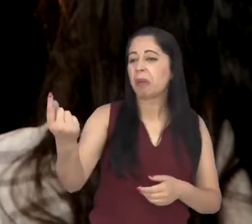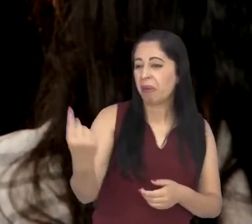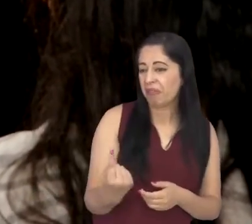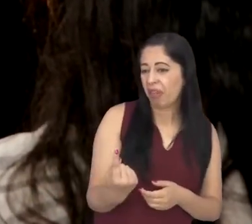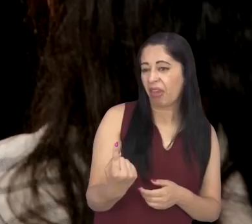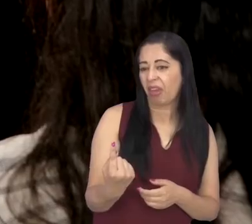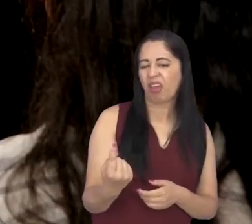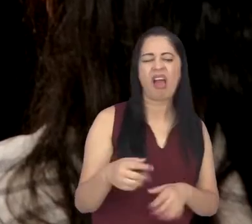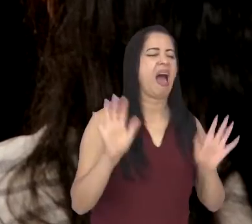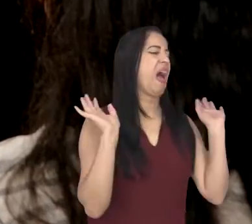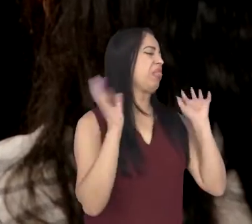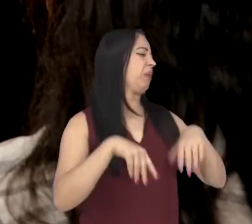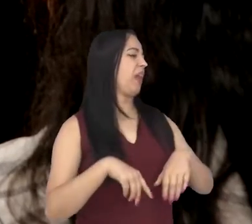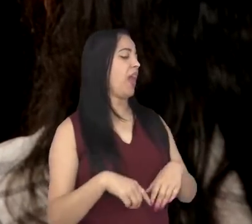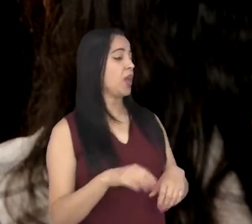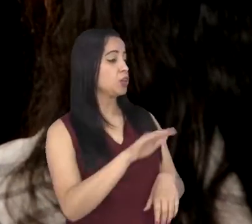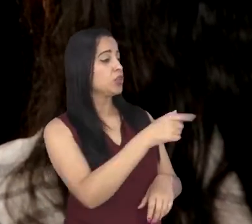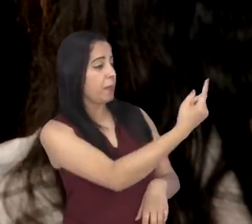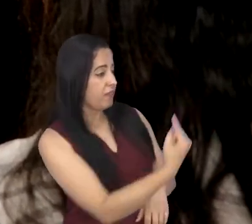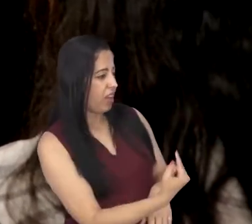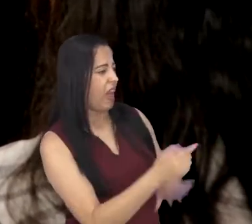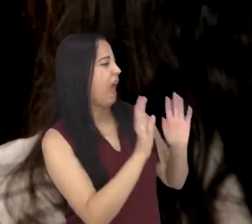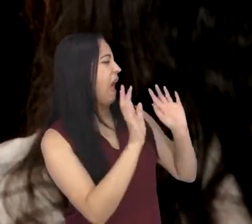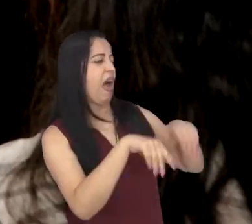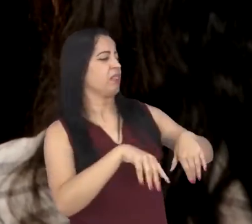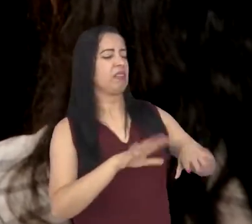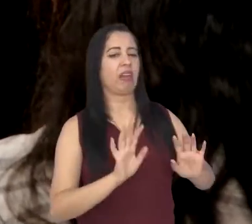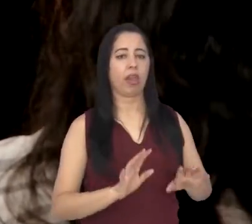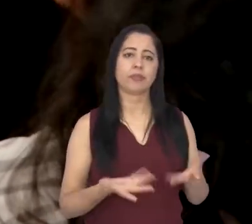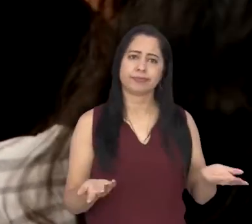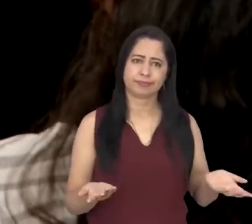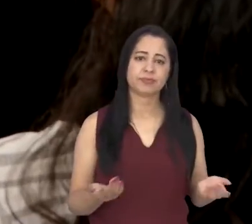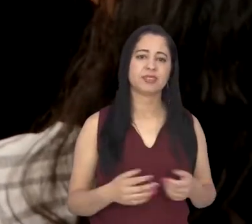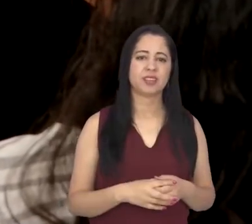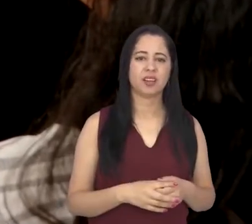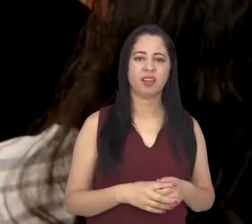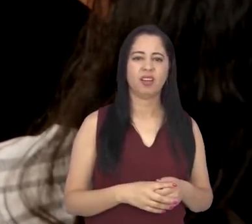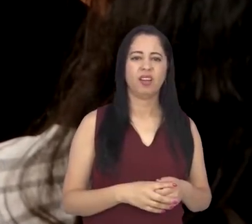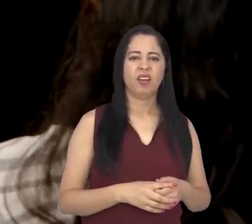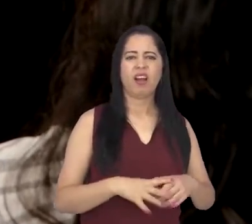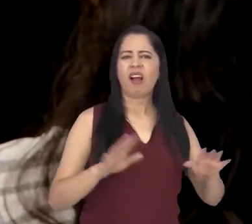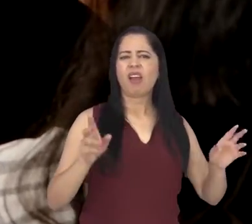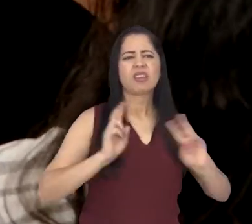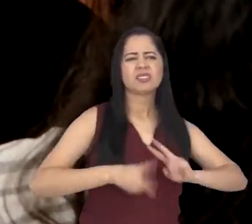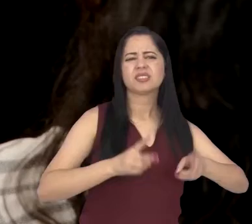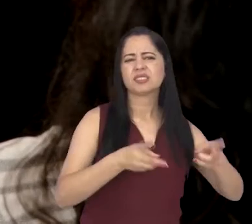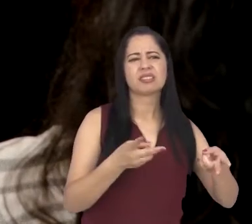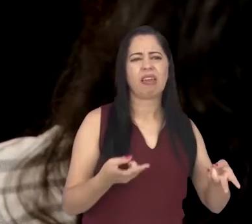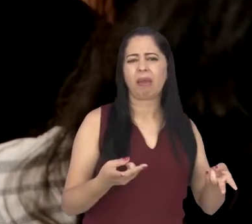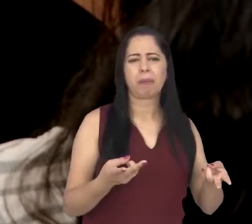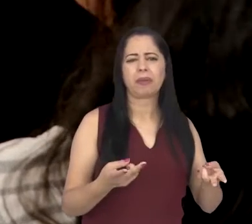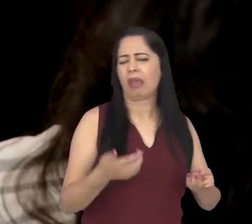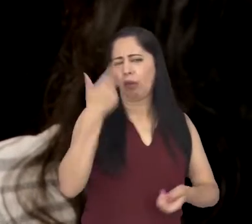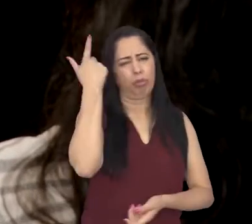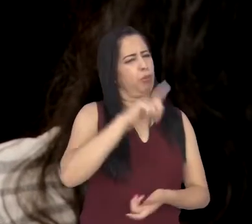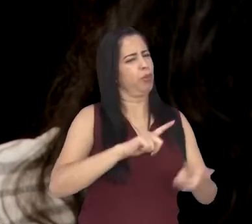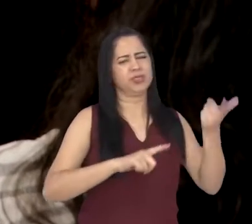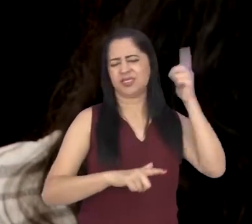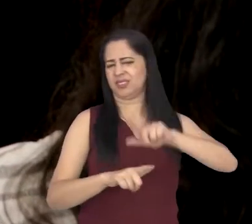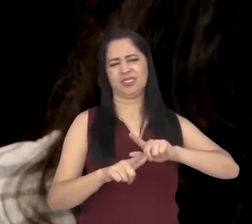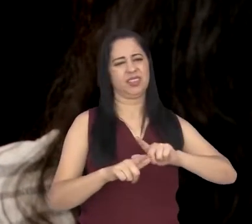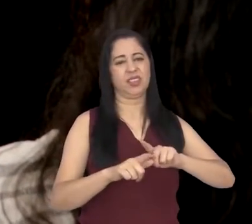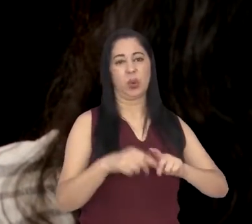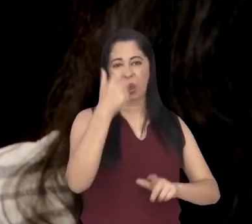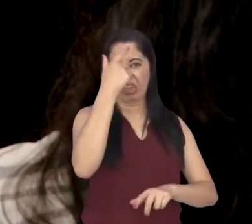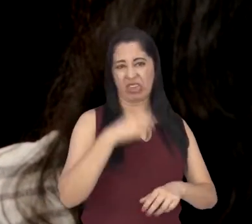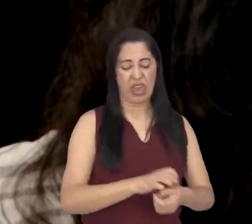veio. Aí tem que fazer naquele quadro. É um por dia. E outra coisa, correr feito um louco para lá e para cá, subir aqui bancada. Eu não conseguiria mais,